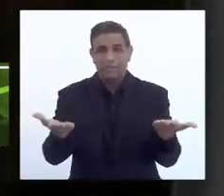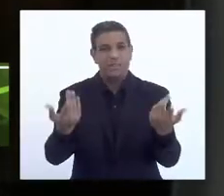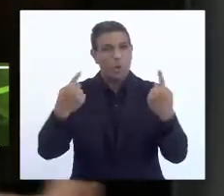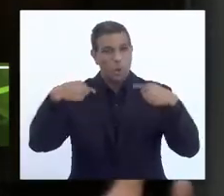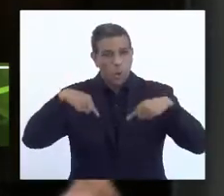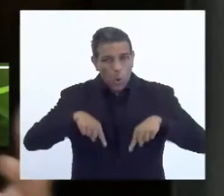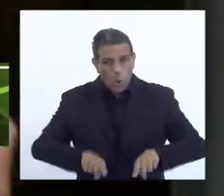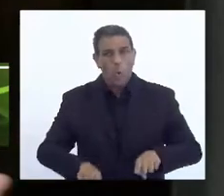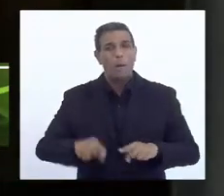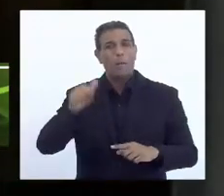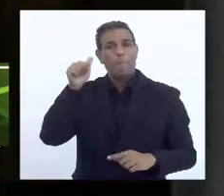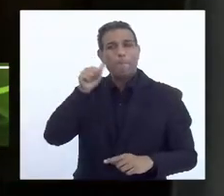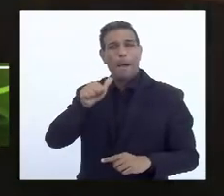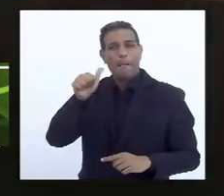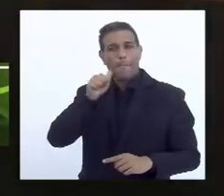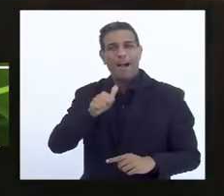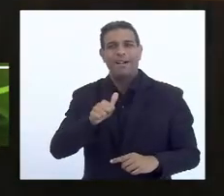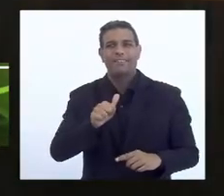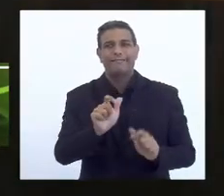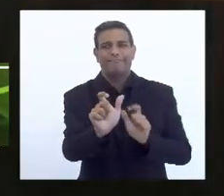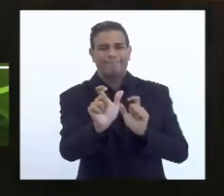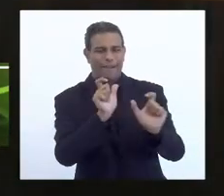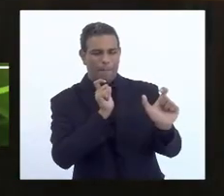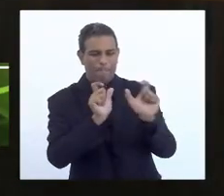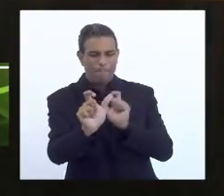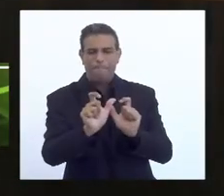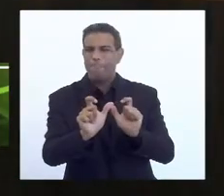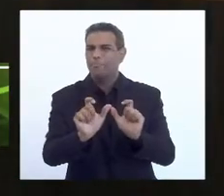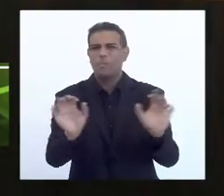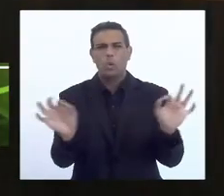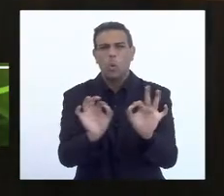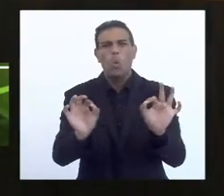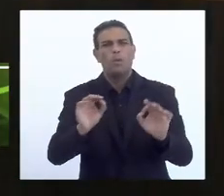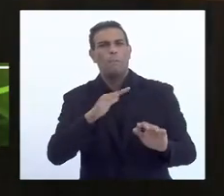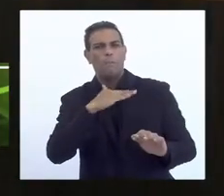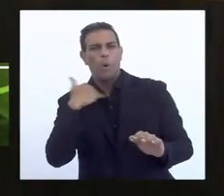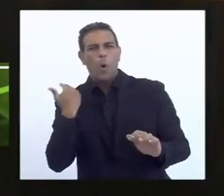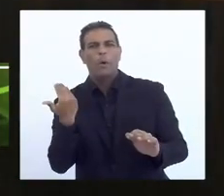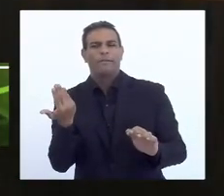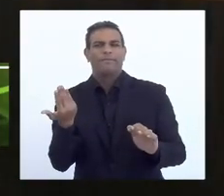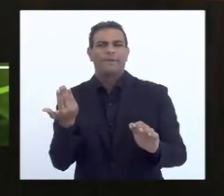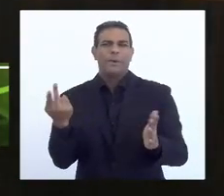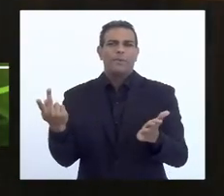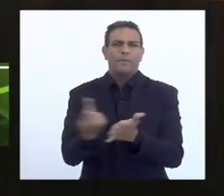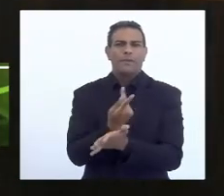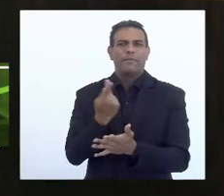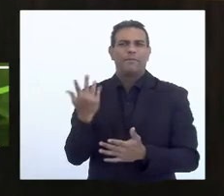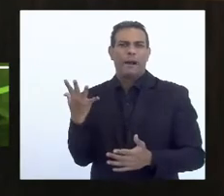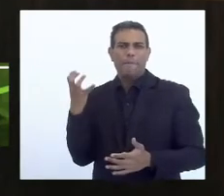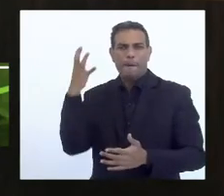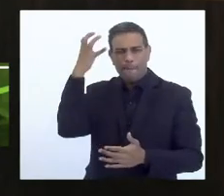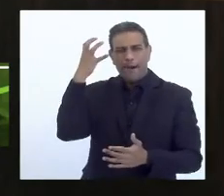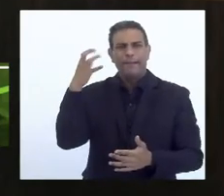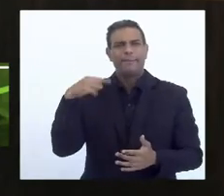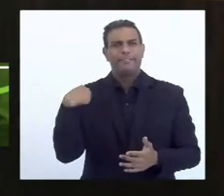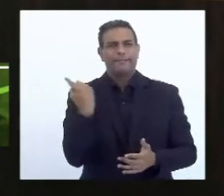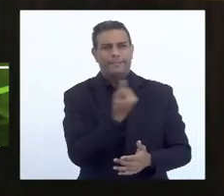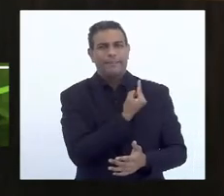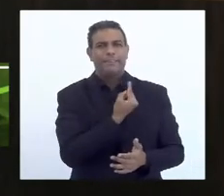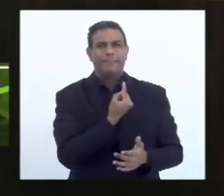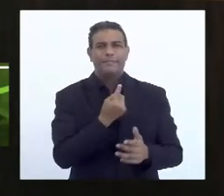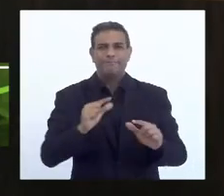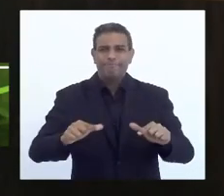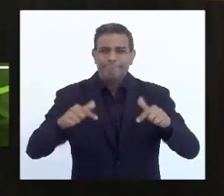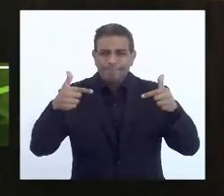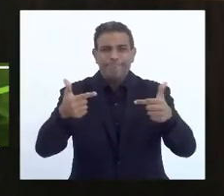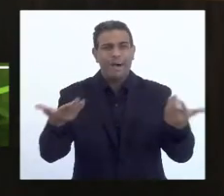corpo vítima de violência ou de morte, como foi Marielle Franco. Porque isso é fazer da nossa